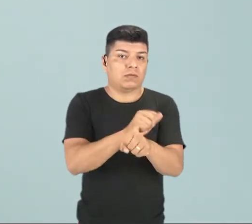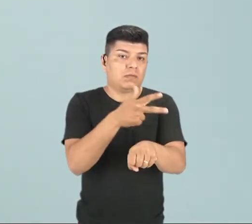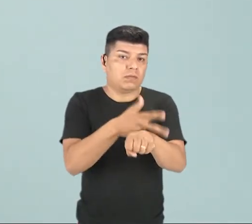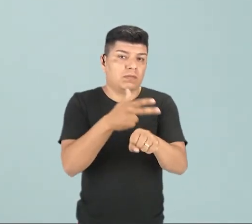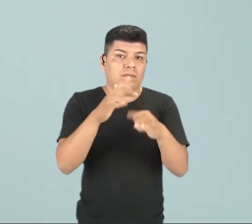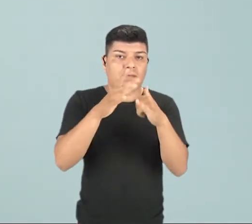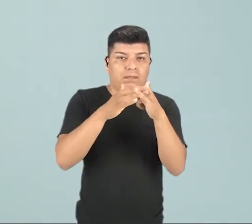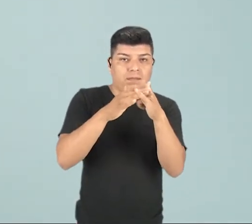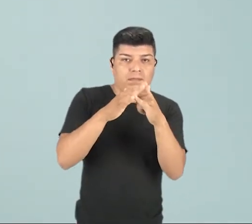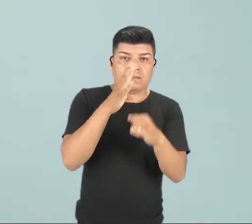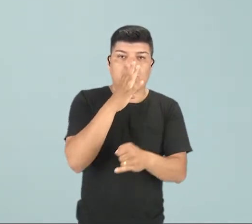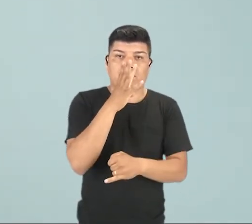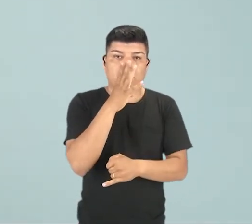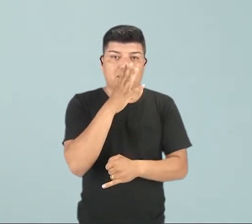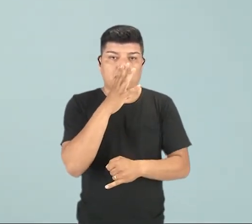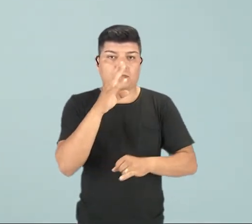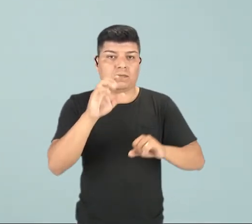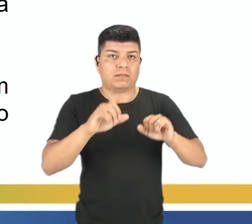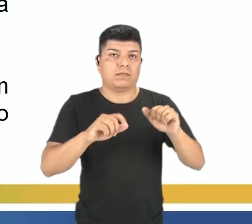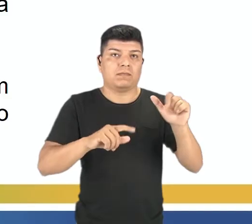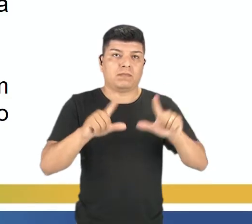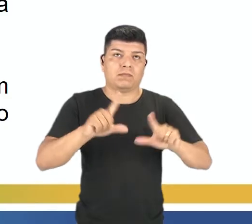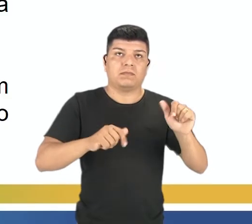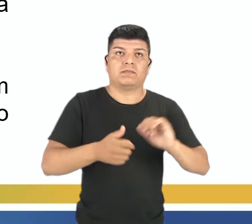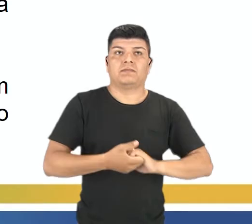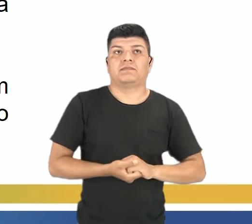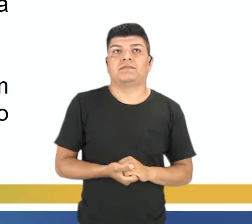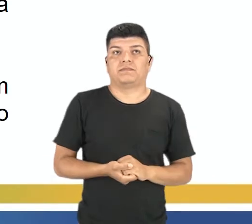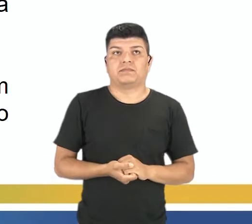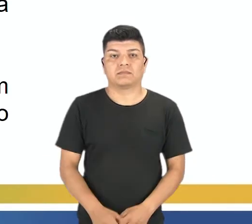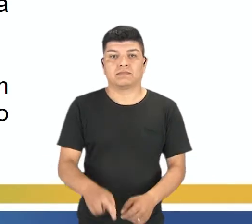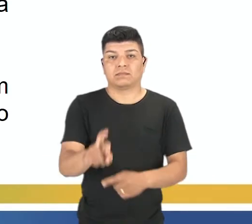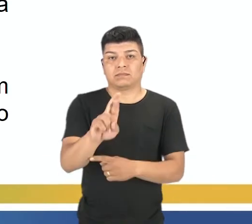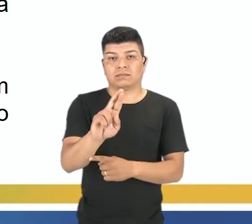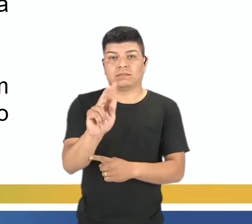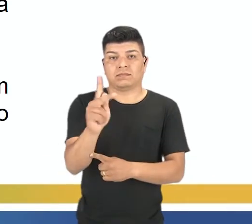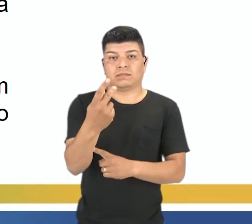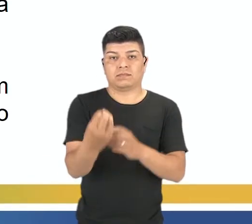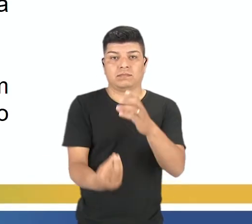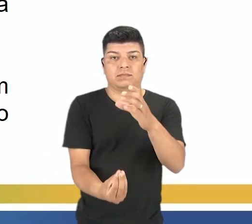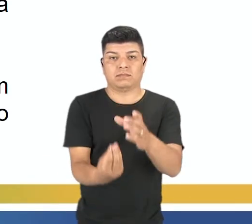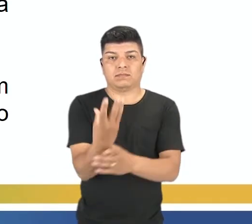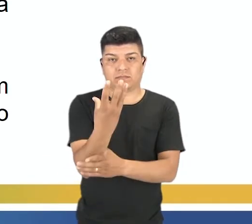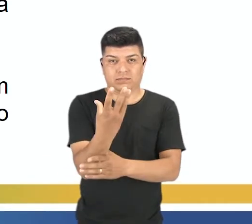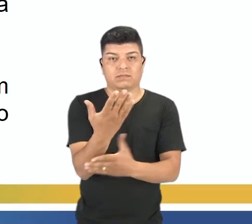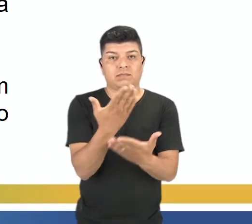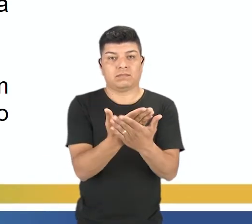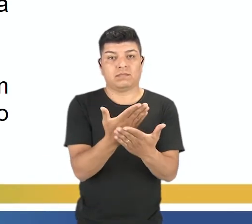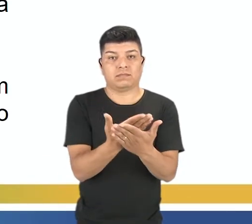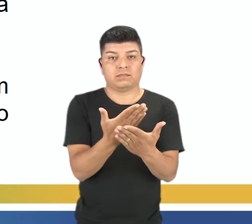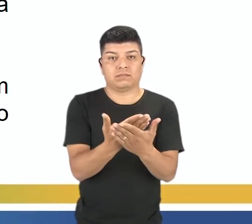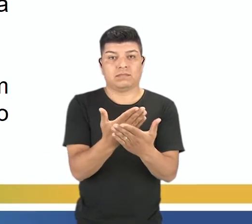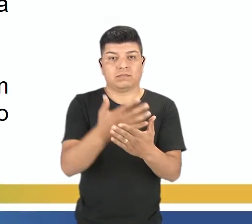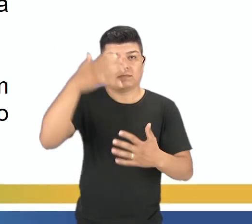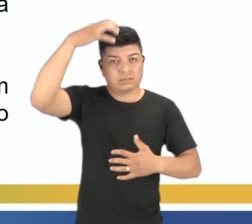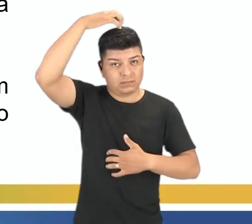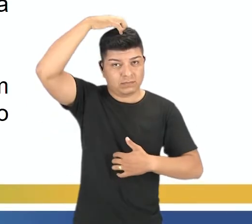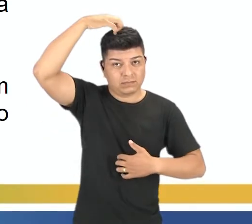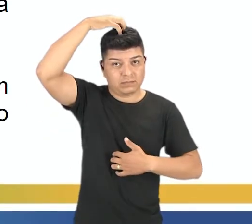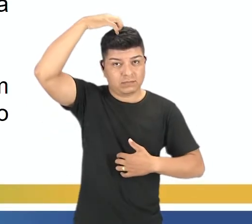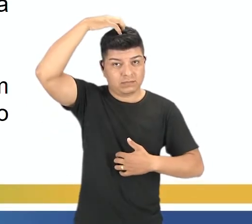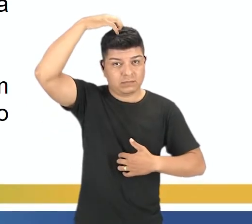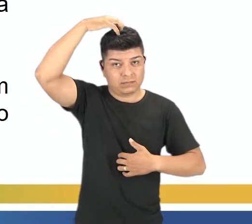YouTube aí para estar assistindo na plataforma, tudo bem? Então, o fator RH foi descoberto com os estudos no macaco do